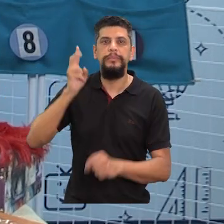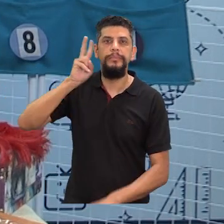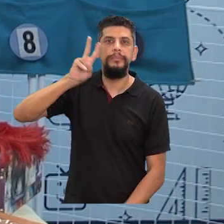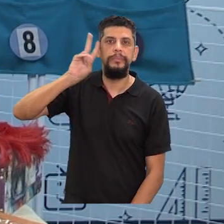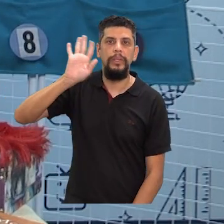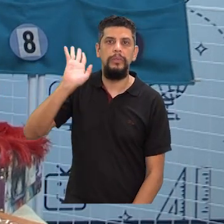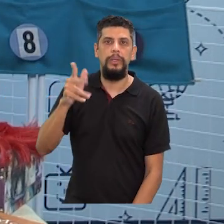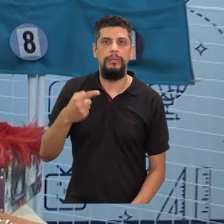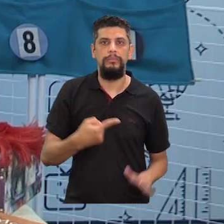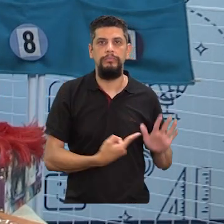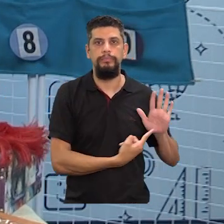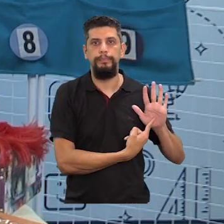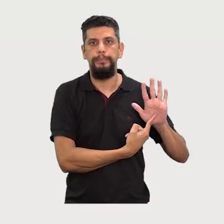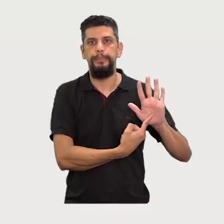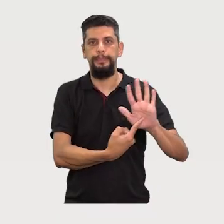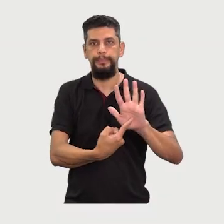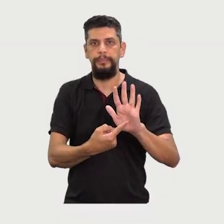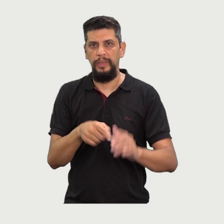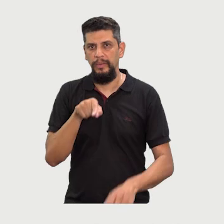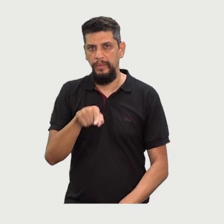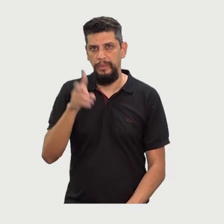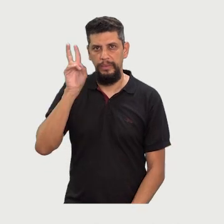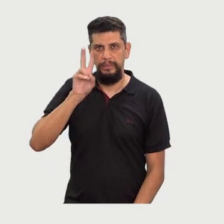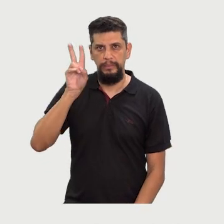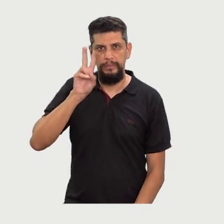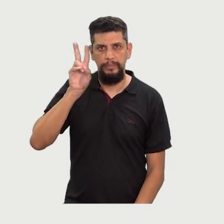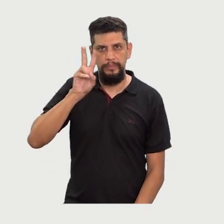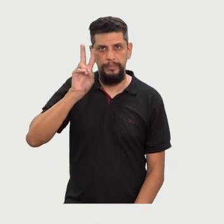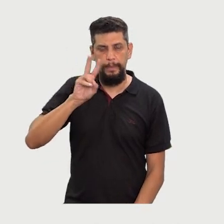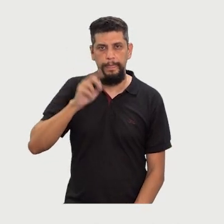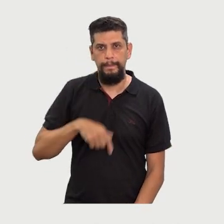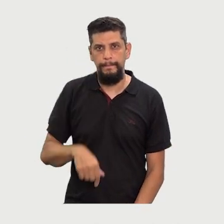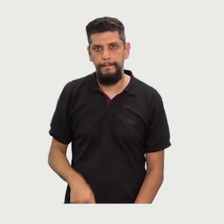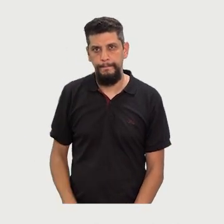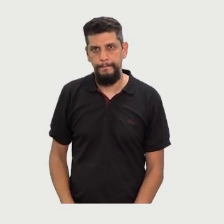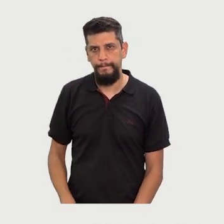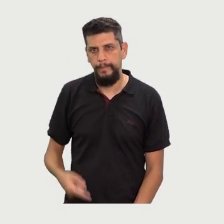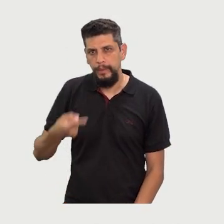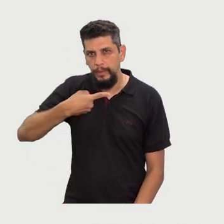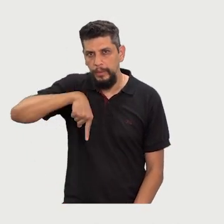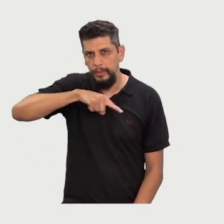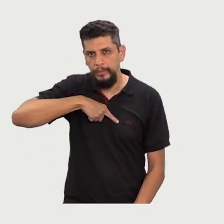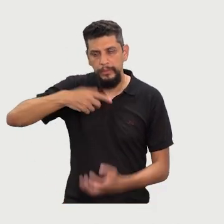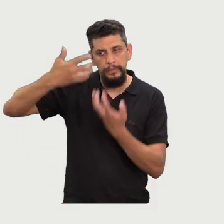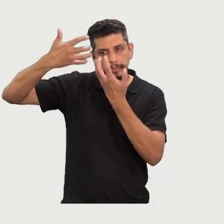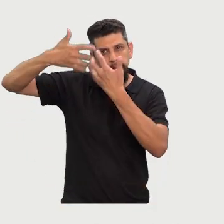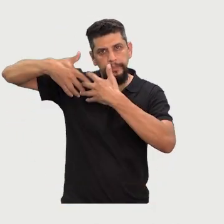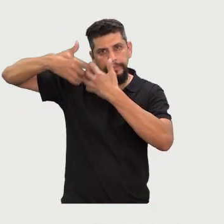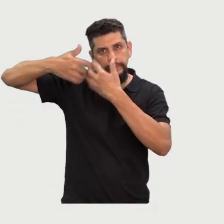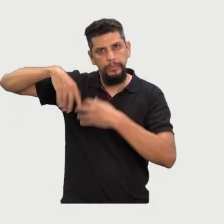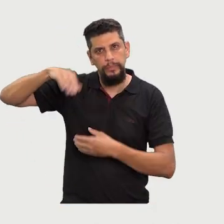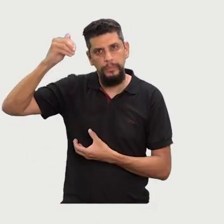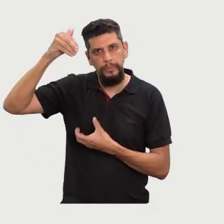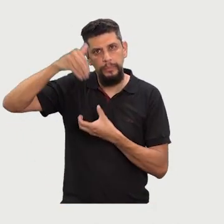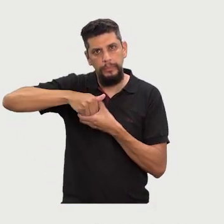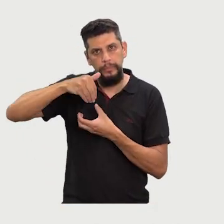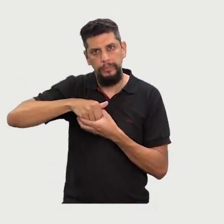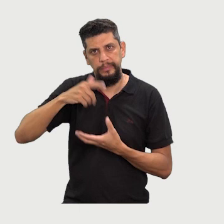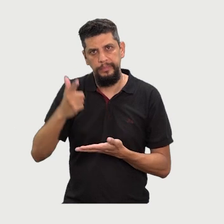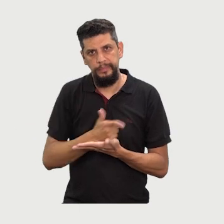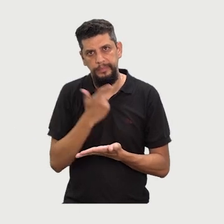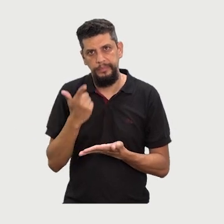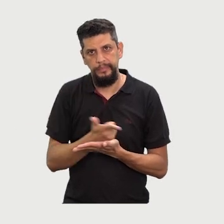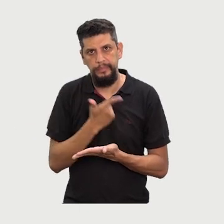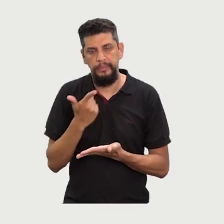dessa história aí, que eu já mostrei, o que cabe num livro? Lembram que é dessa história que a gente tirou a nossa reflexão sobre o que será que cabe dentro de um